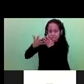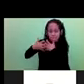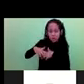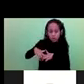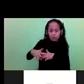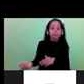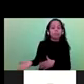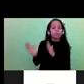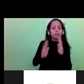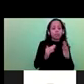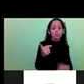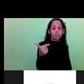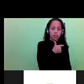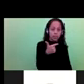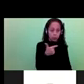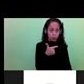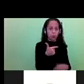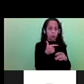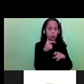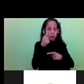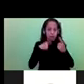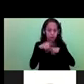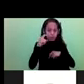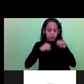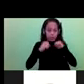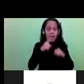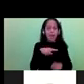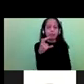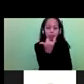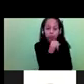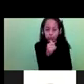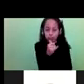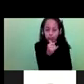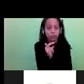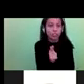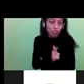segunda revolução, que é a produção em massa, né?